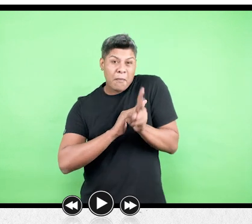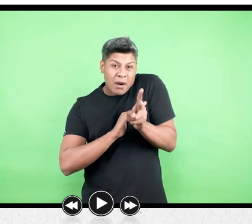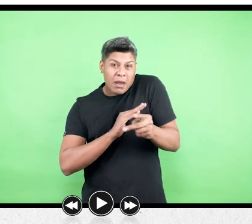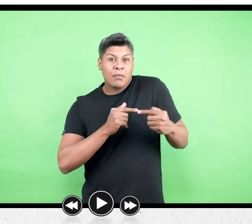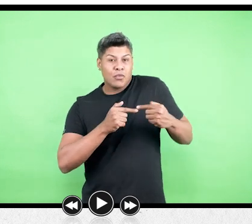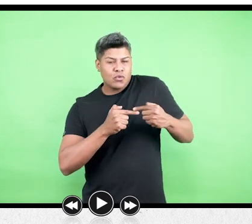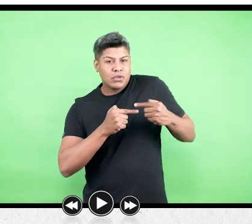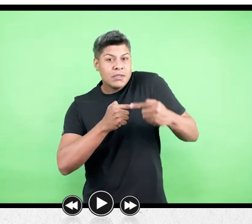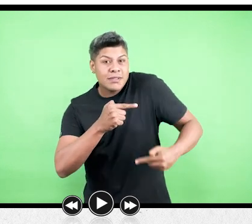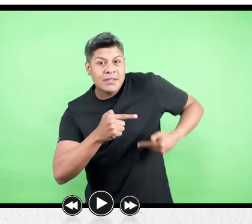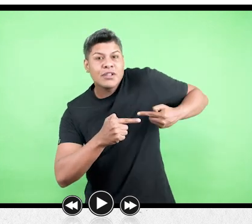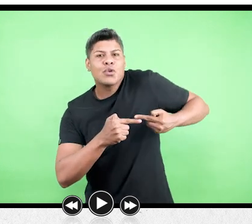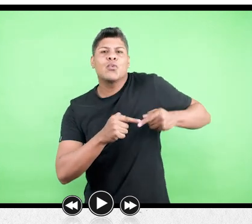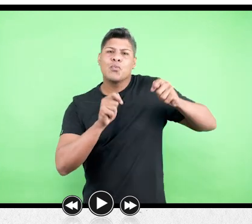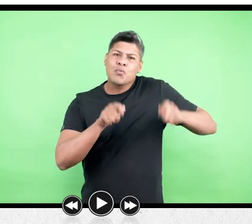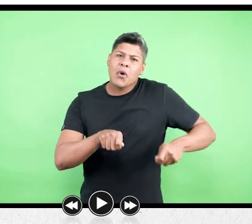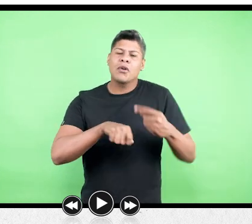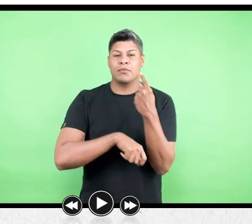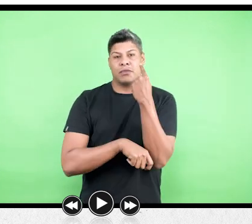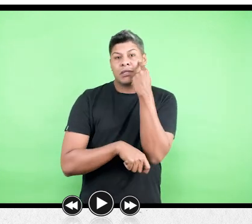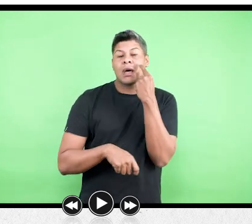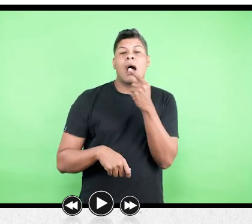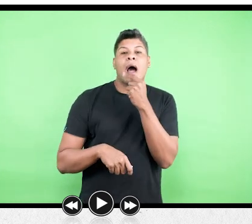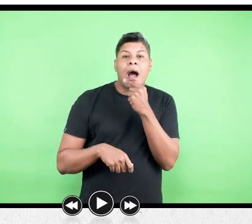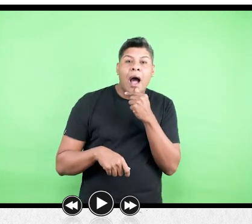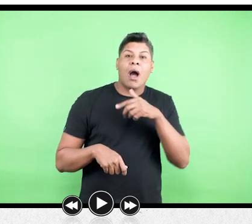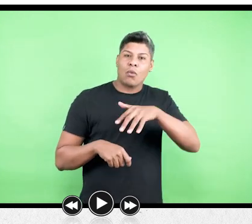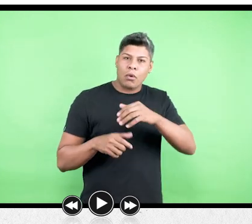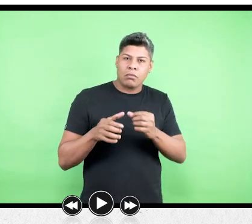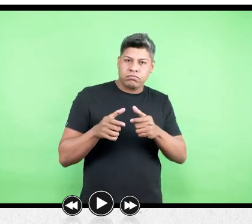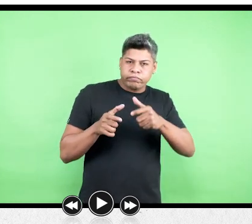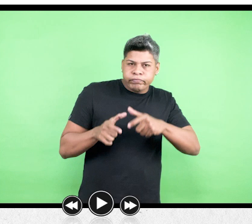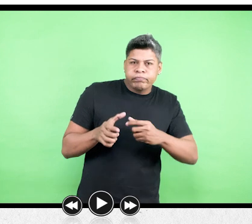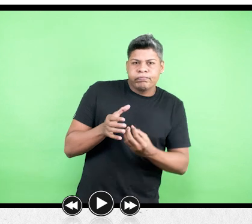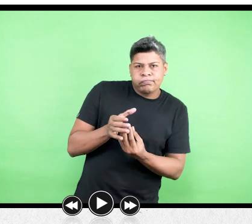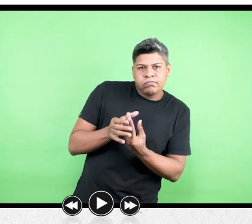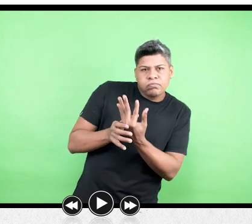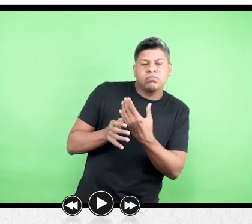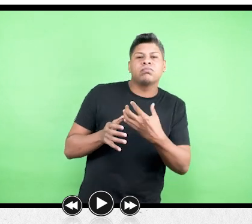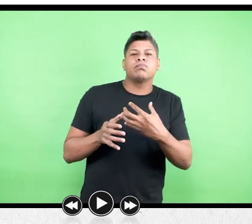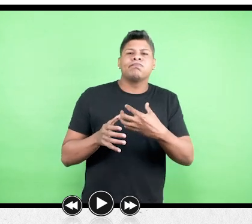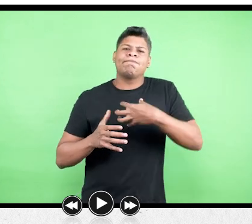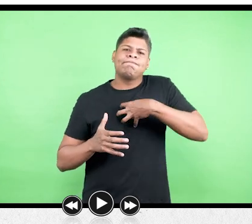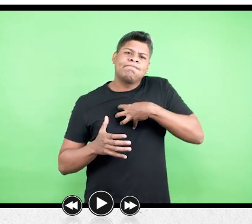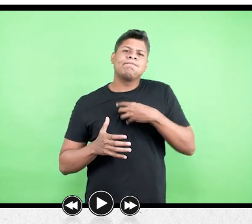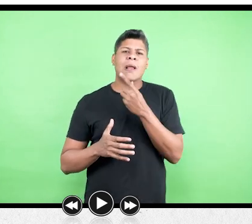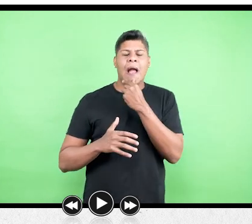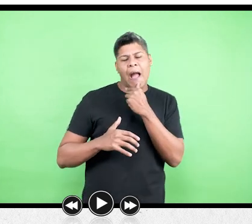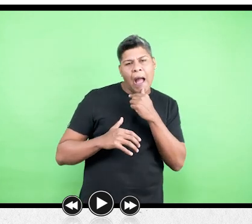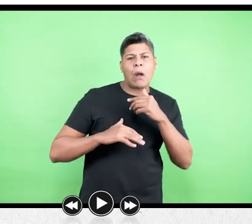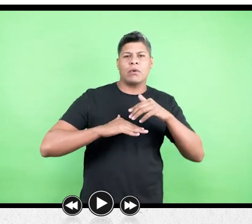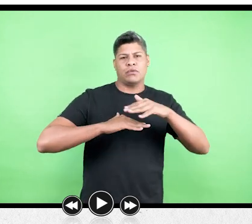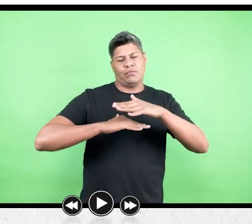gente pode imaginar que a extração de água em poços vai causar algum impacto na disponibilidade de águas